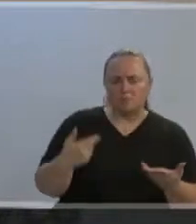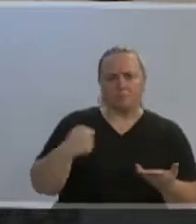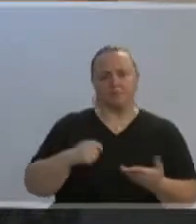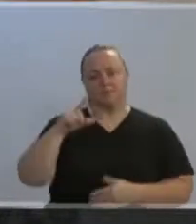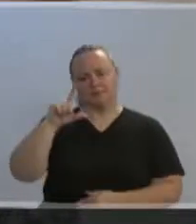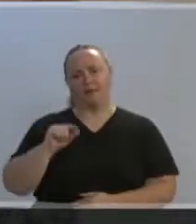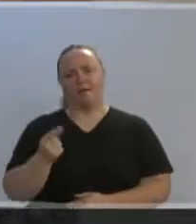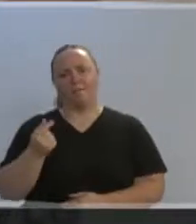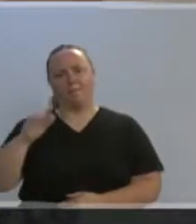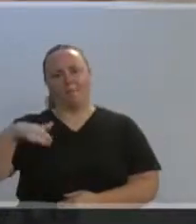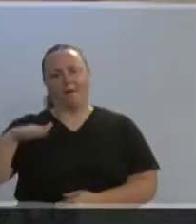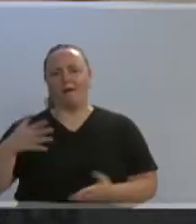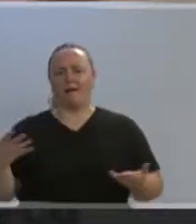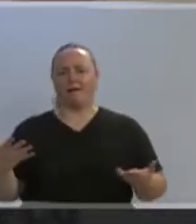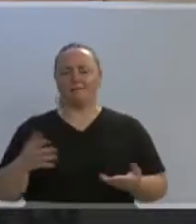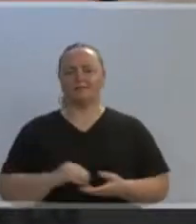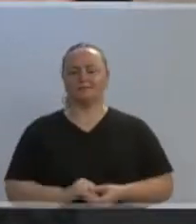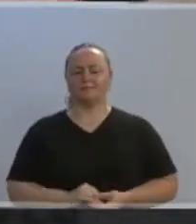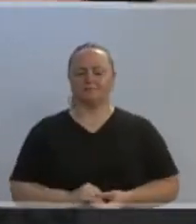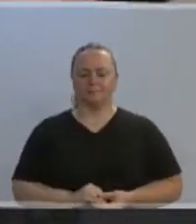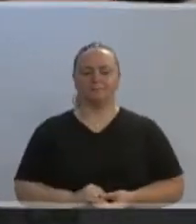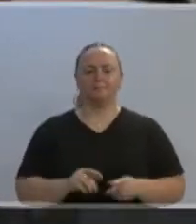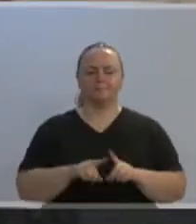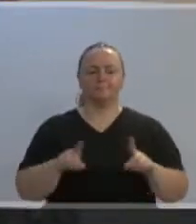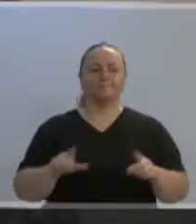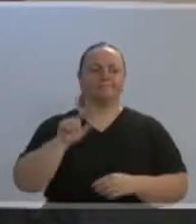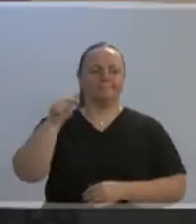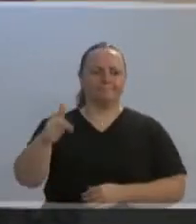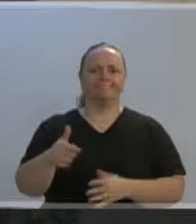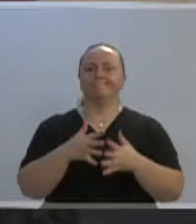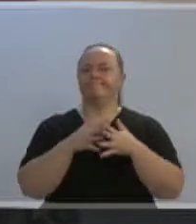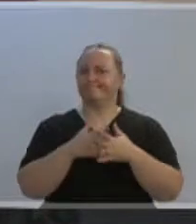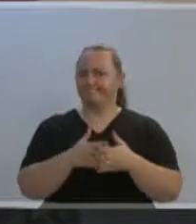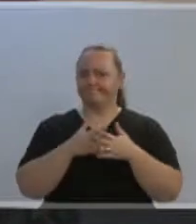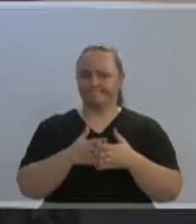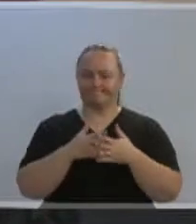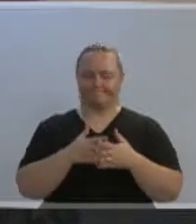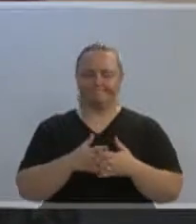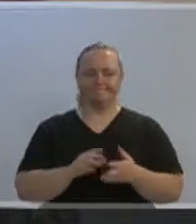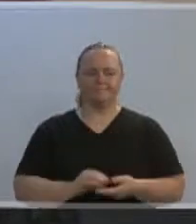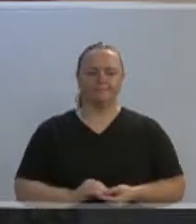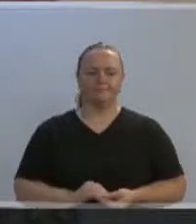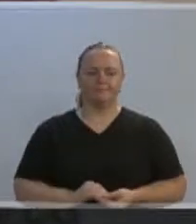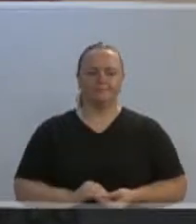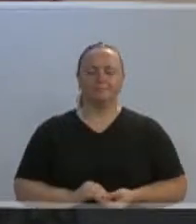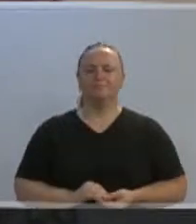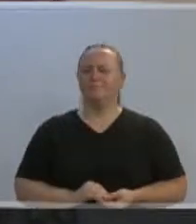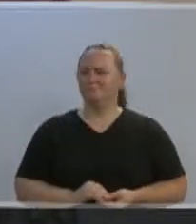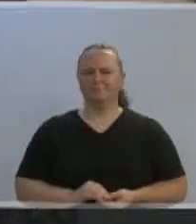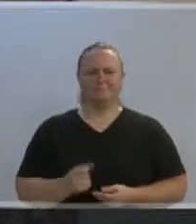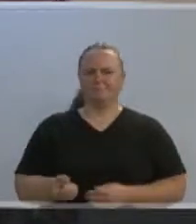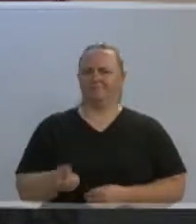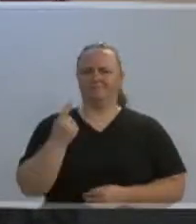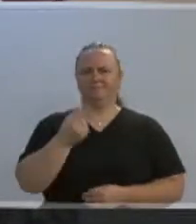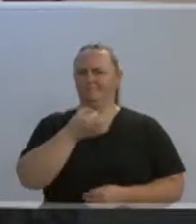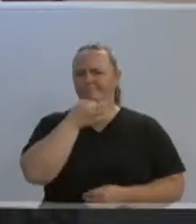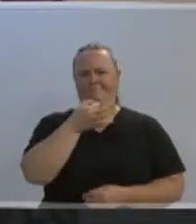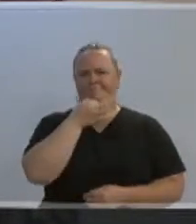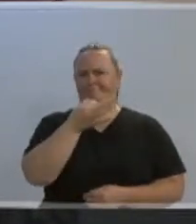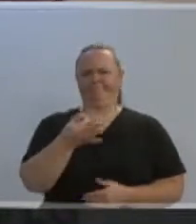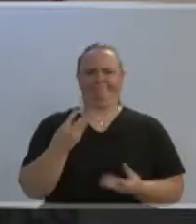também. E aí fica complicado. Mas depois eu vou falar isso na minha fala, exatamente eu vou trazer esse assunto, porque é ridículo você diminuir os